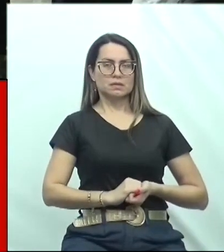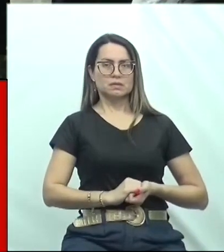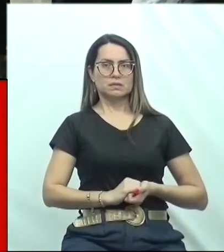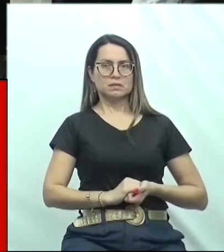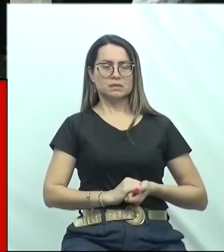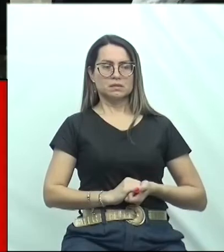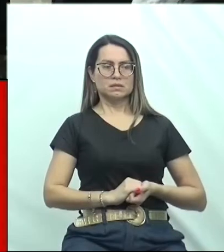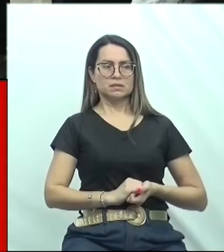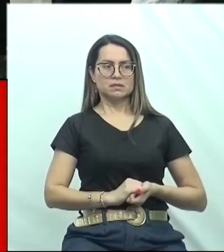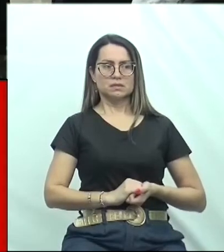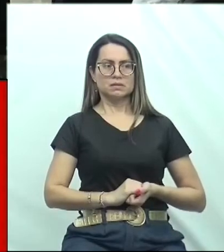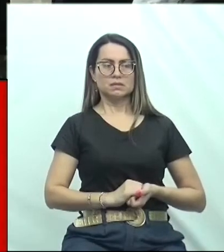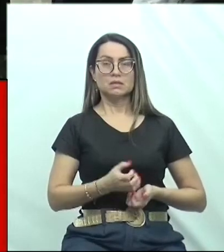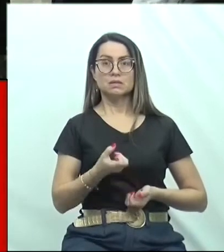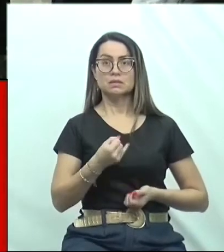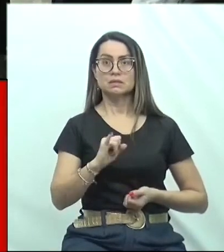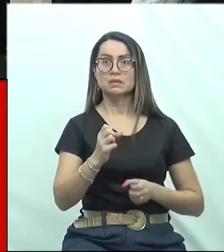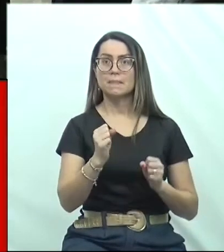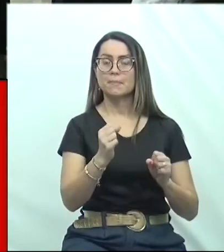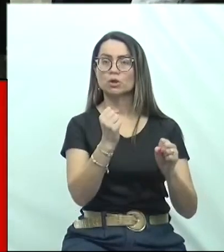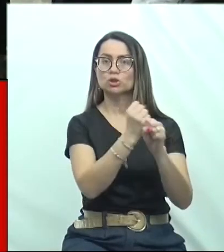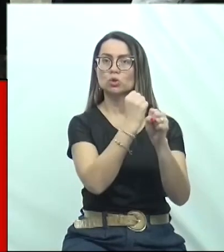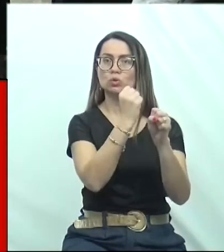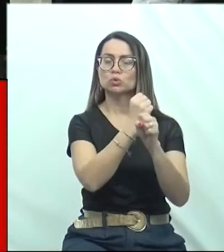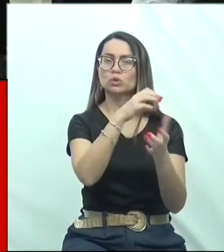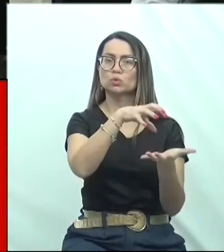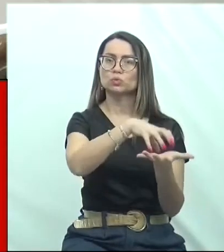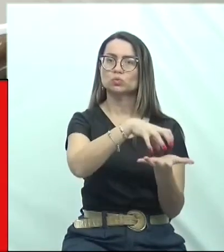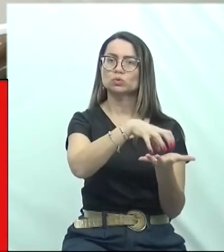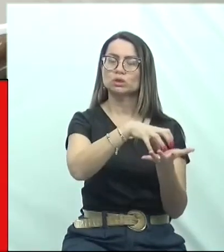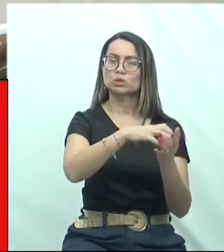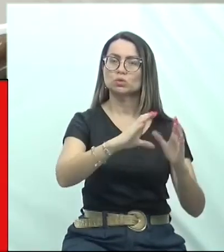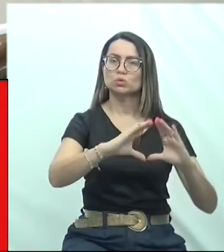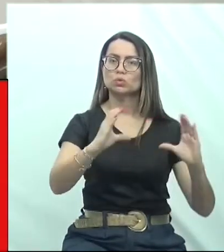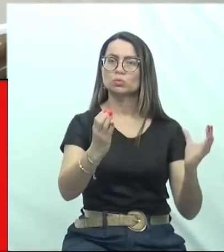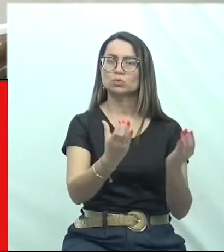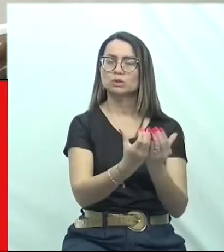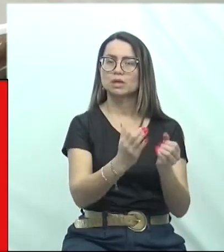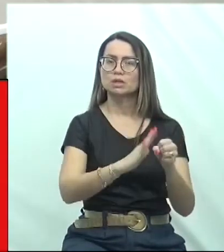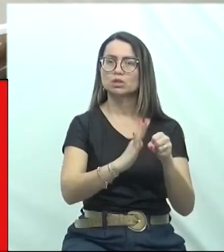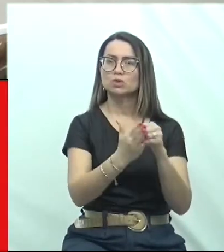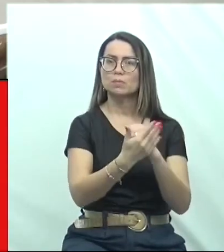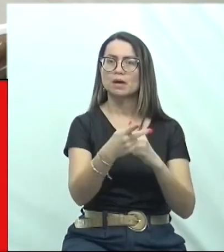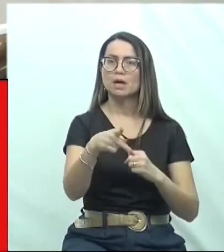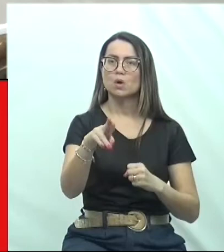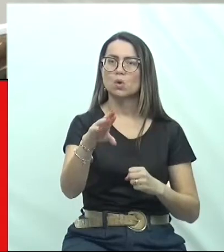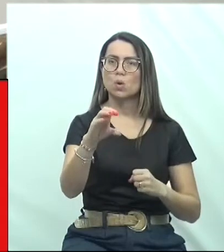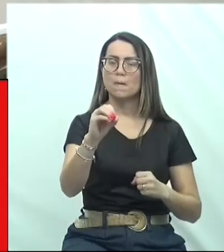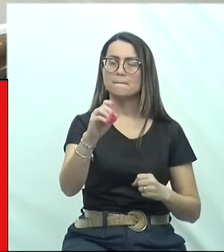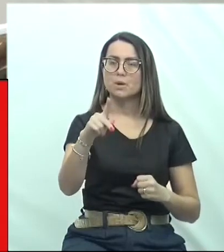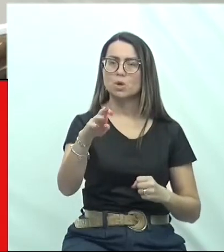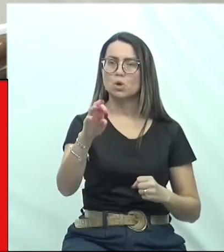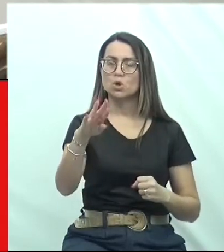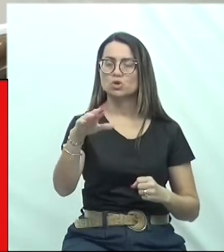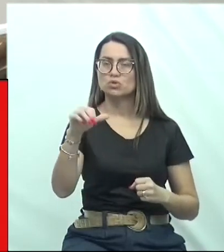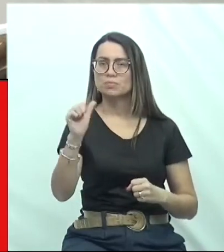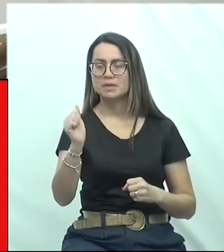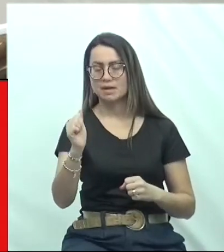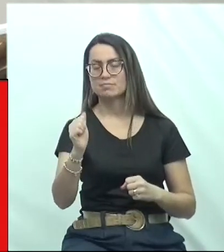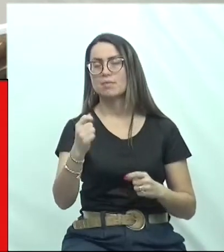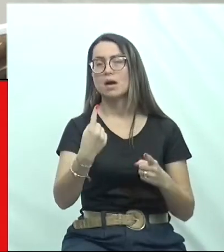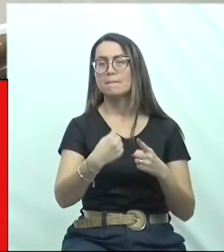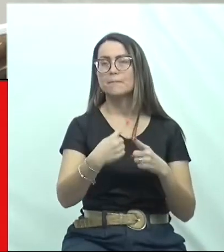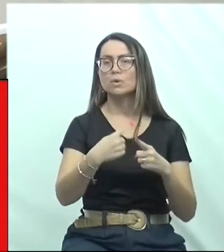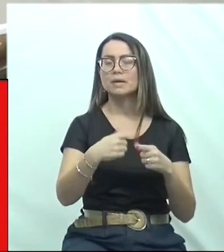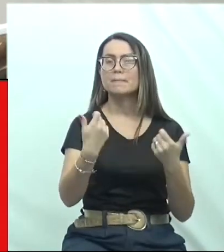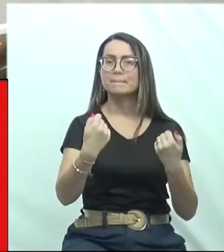de construção de um centro comunitário no bairro Próspera, haja vista a necessidade da comunidade de espaços apropriados